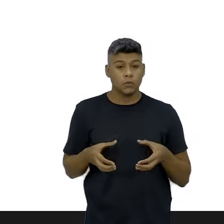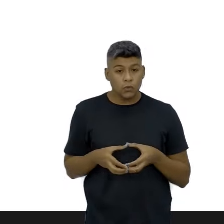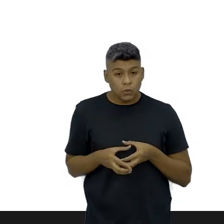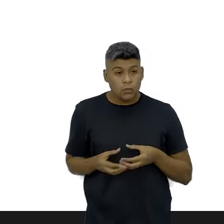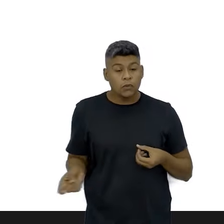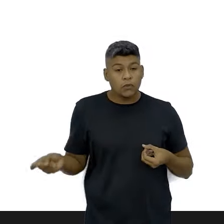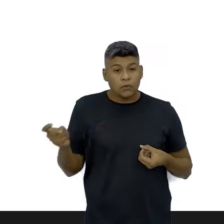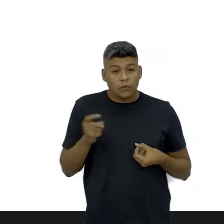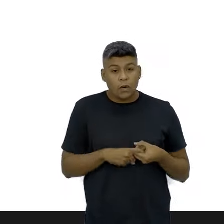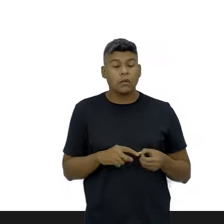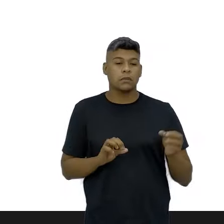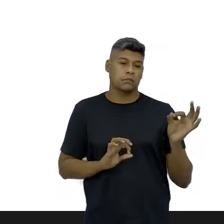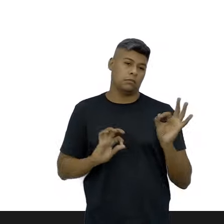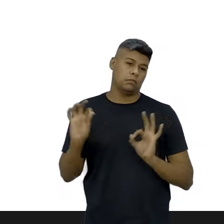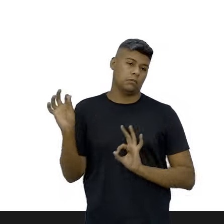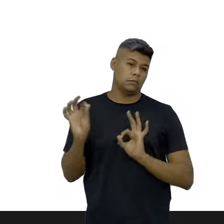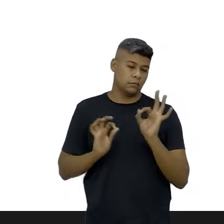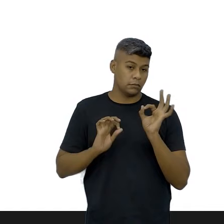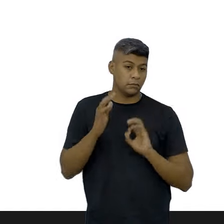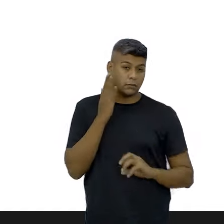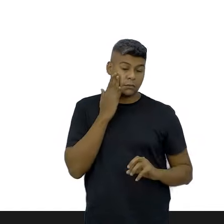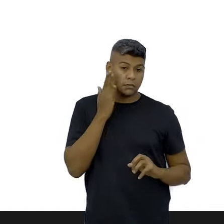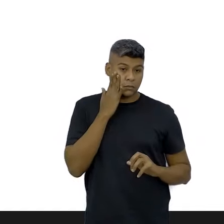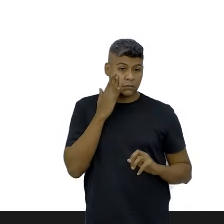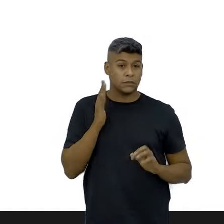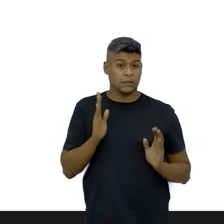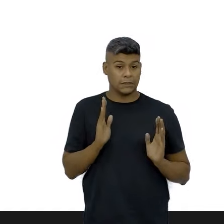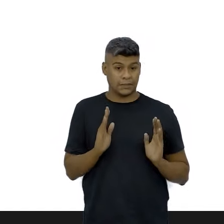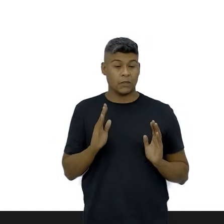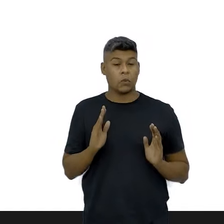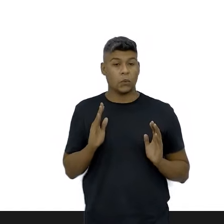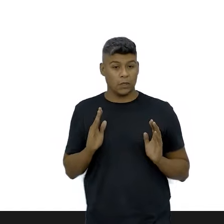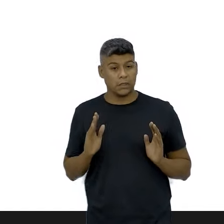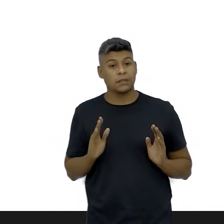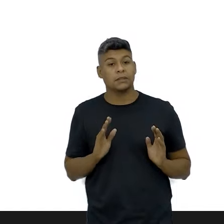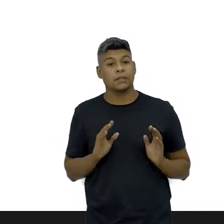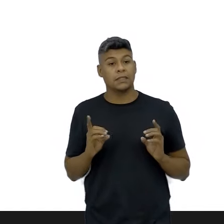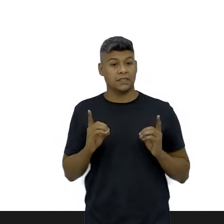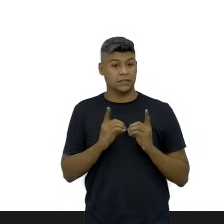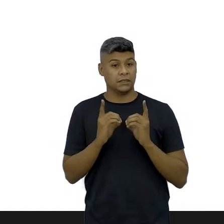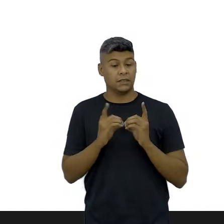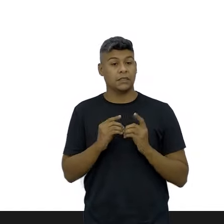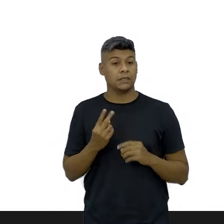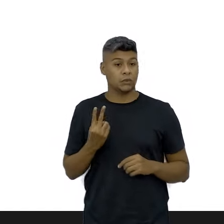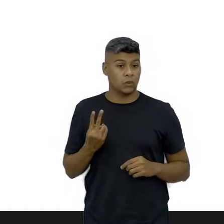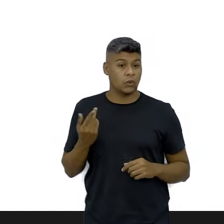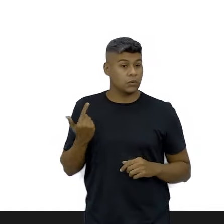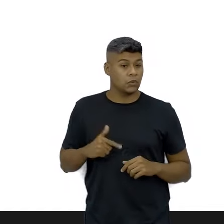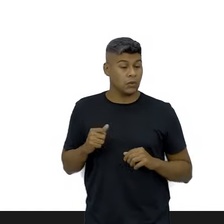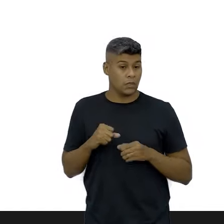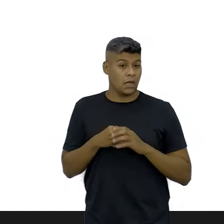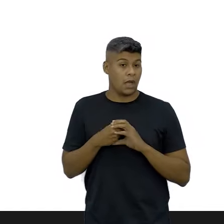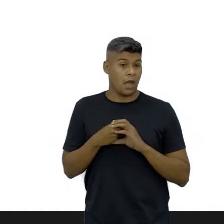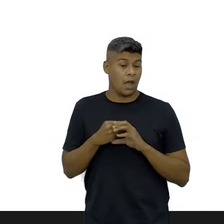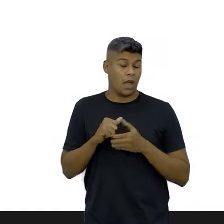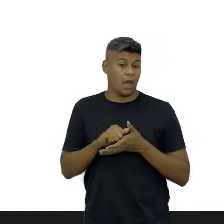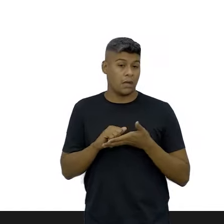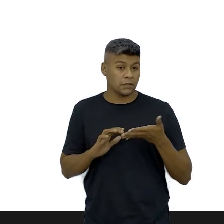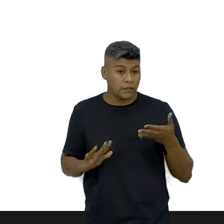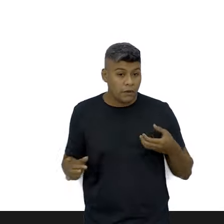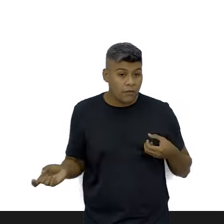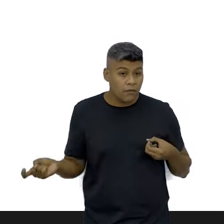e sistematizar. Então, mesmo que a sequência didática 2 não trouxesse atividades especificamente